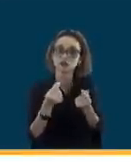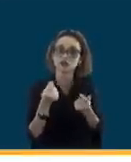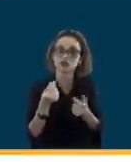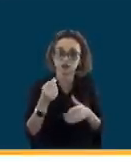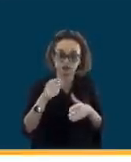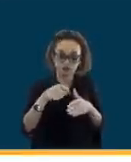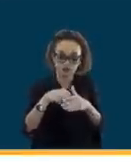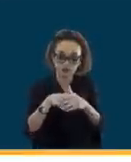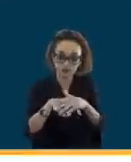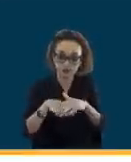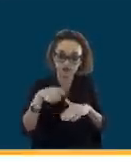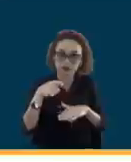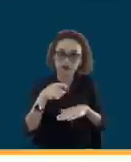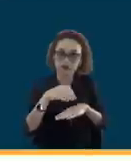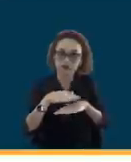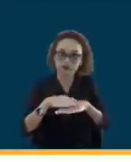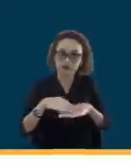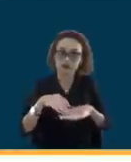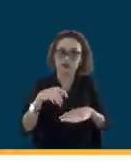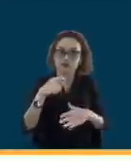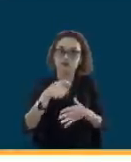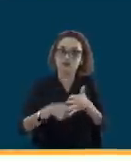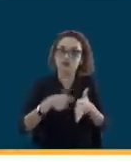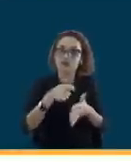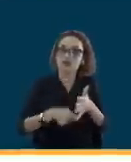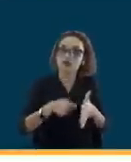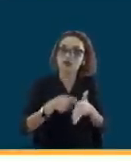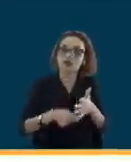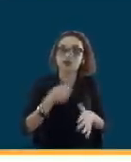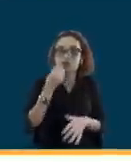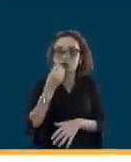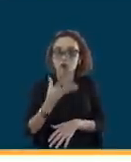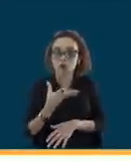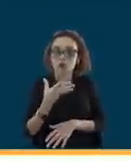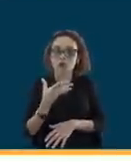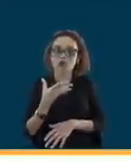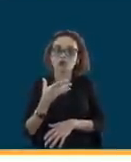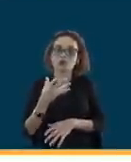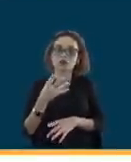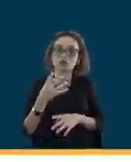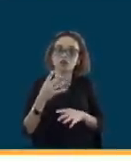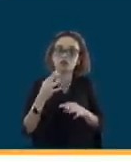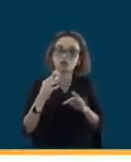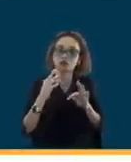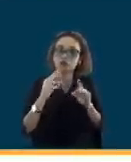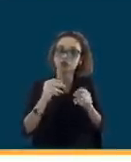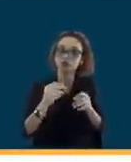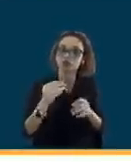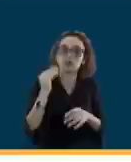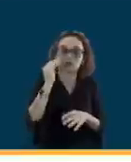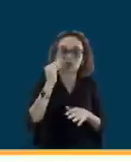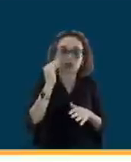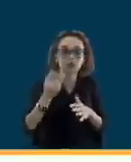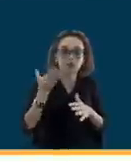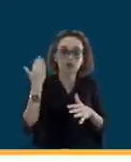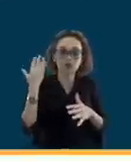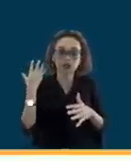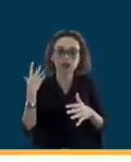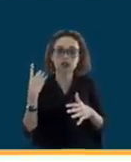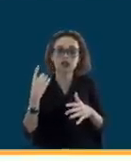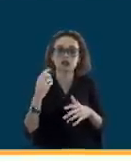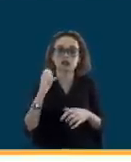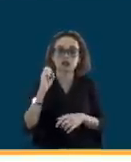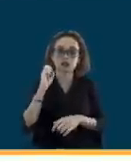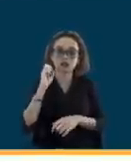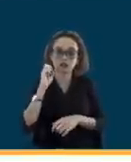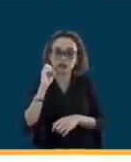né? De uma boa plantação, né? E toda a raiz, quando é boa, por mais que ela seja cortada,